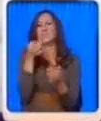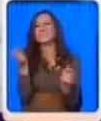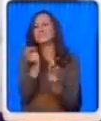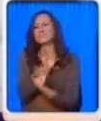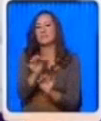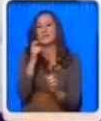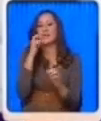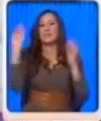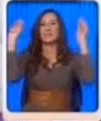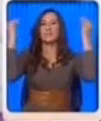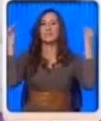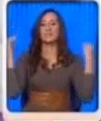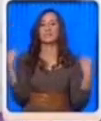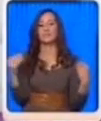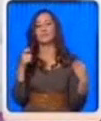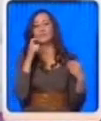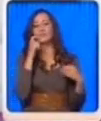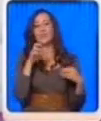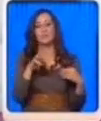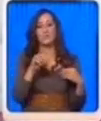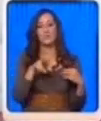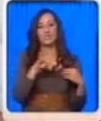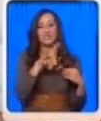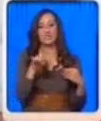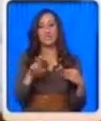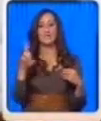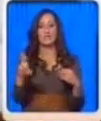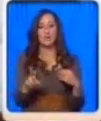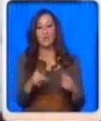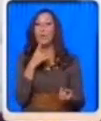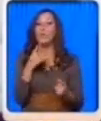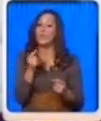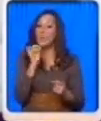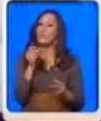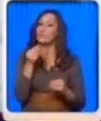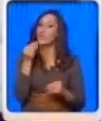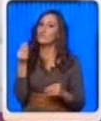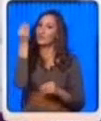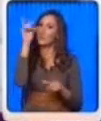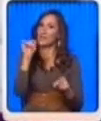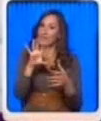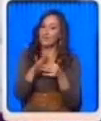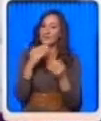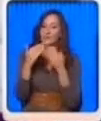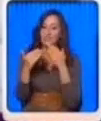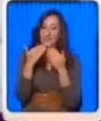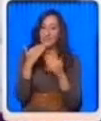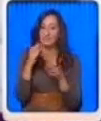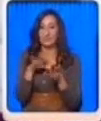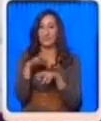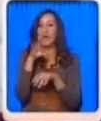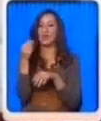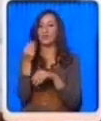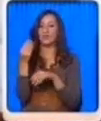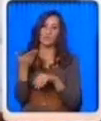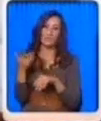De quem é a cenografia? É do Muniz. Do Muniz Ribeiro, que é um regresso ao Vitória. É outro grande nome. É um discípulo do Pinto Campos, como se